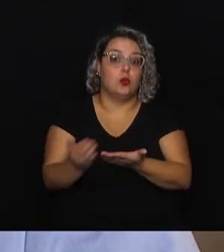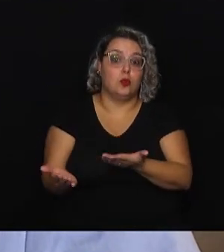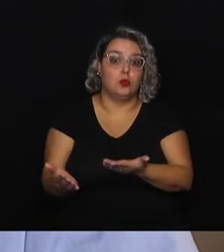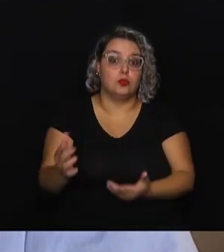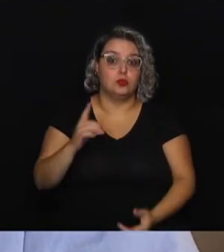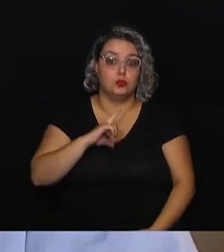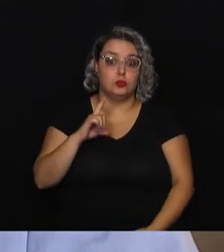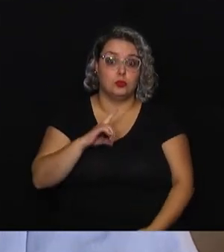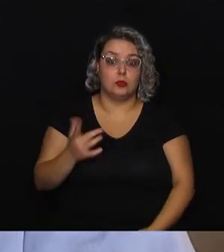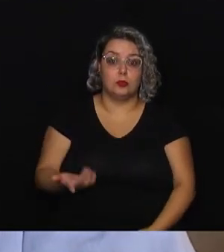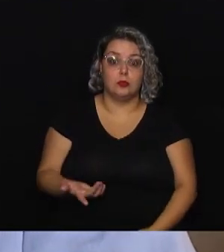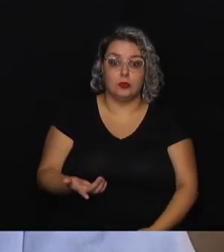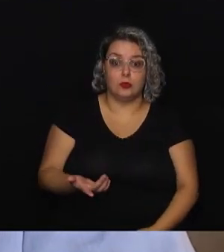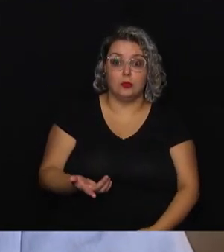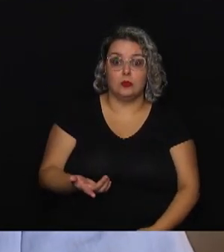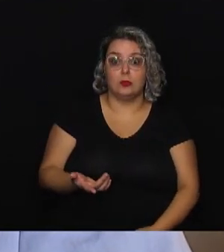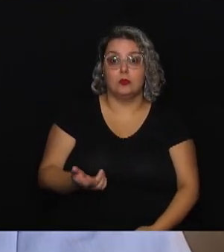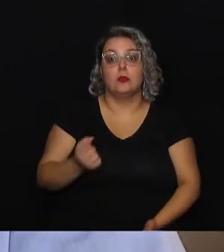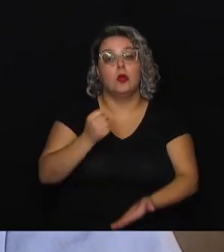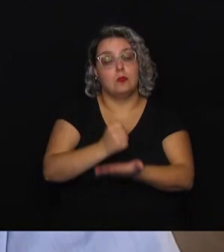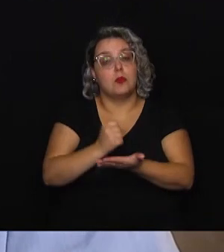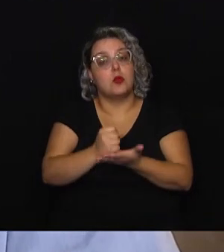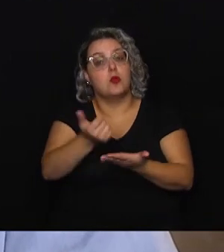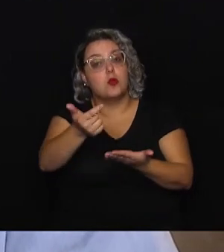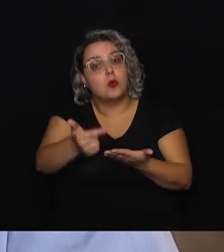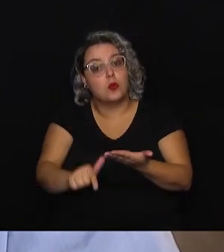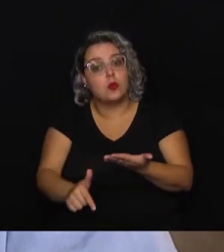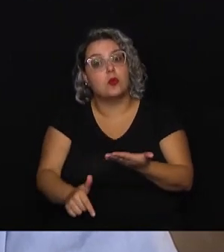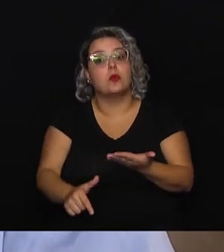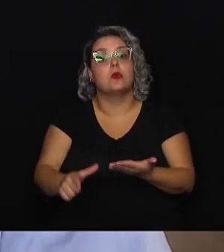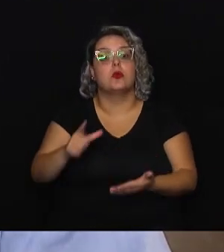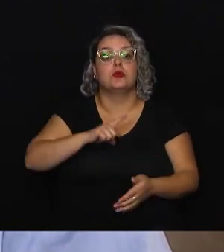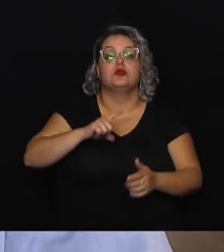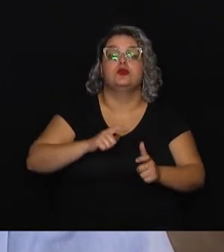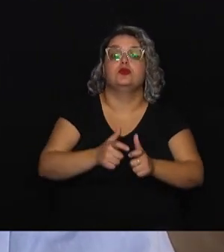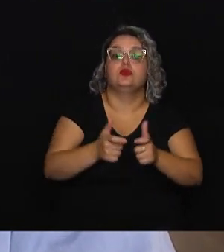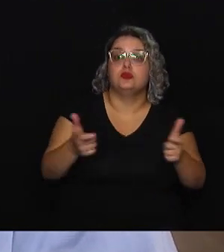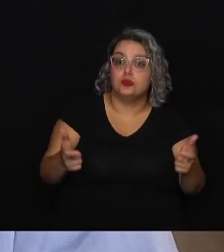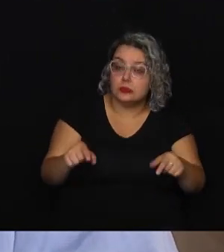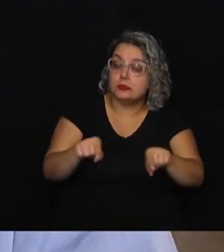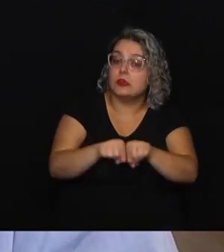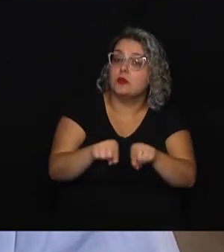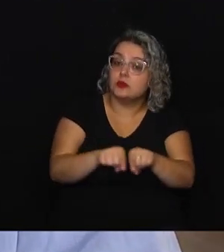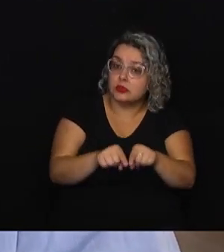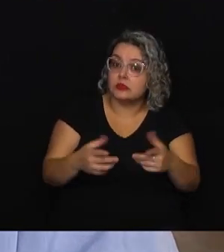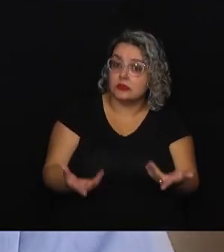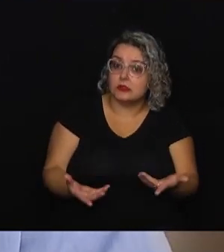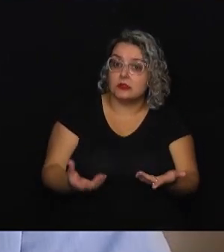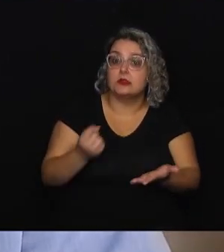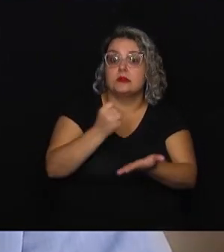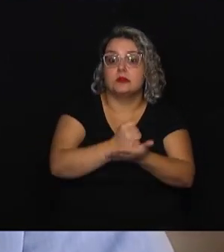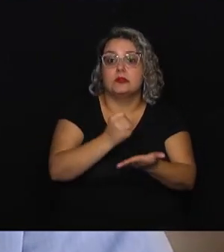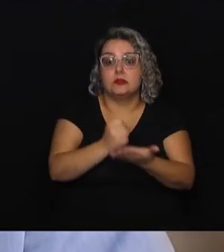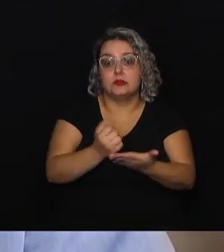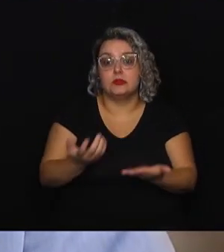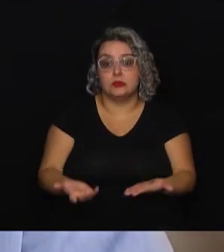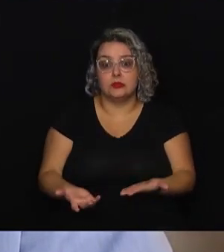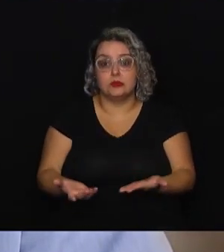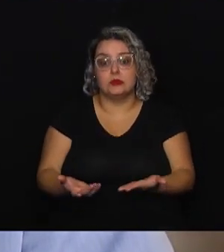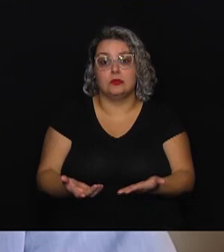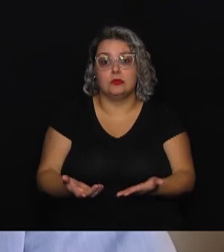tiveram uma recontratação, nós tivemos crescimento, inclusive, na contratação